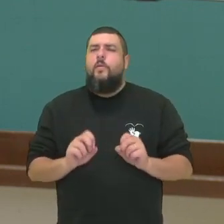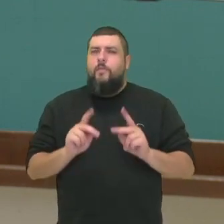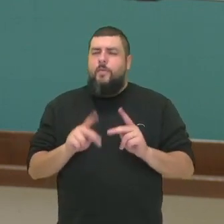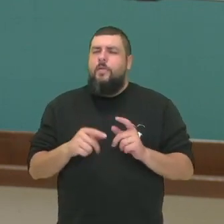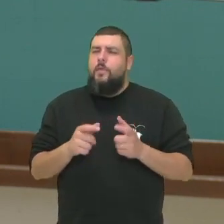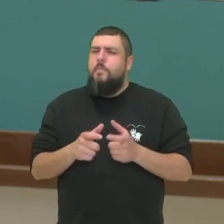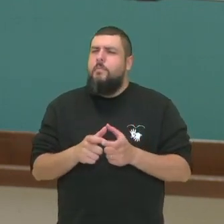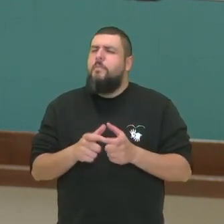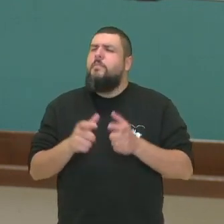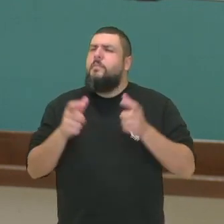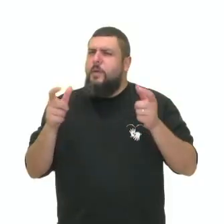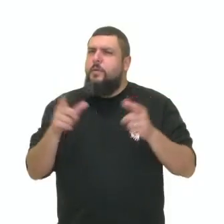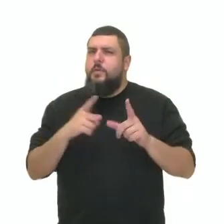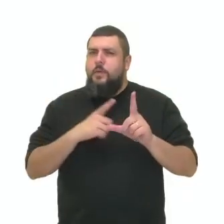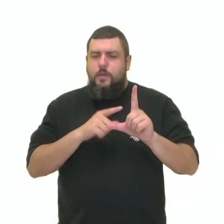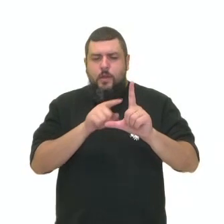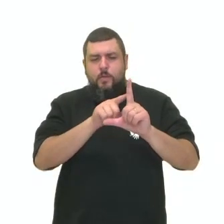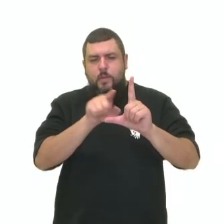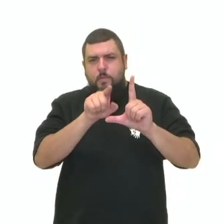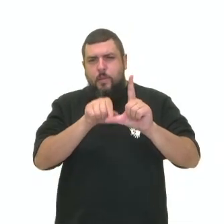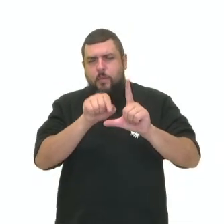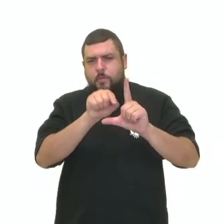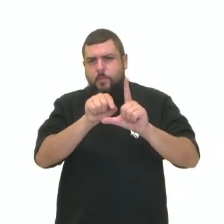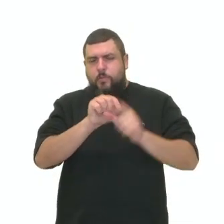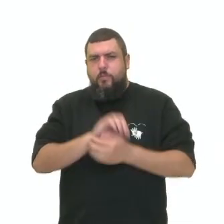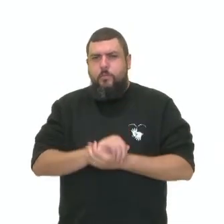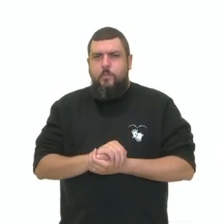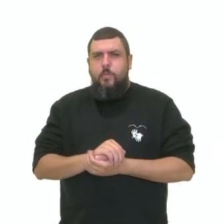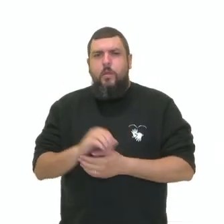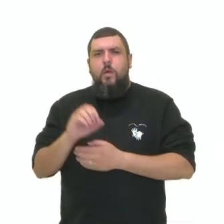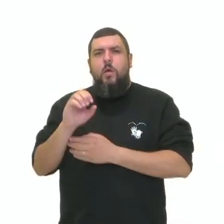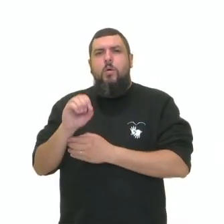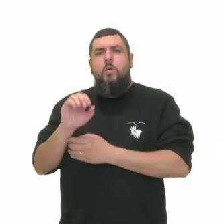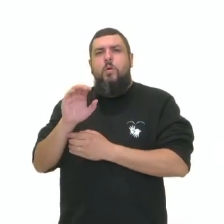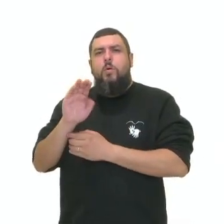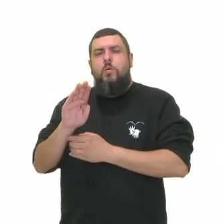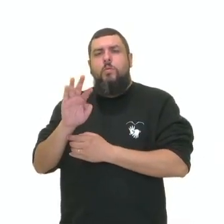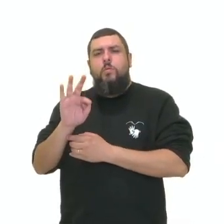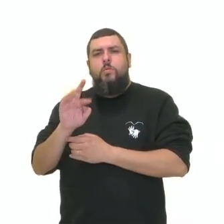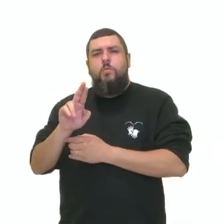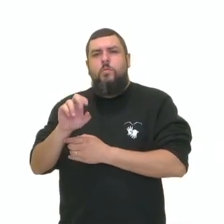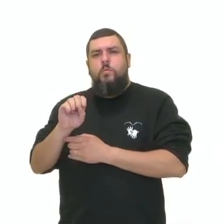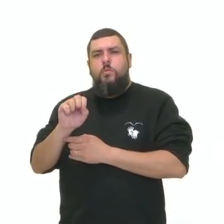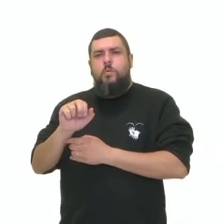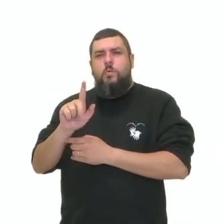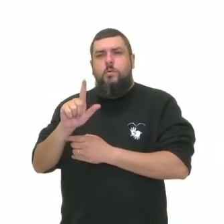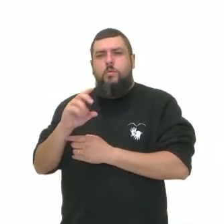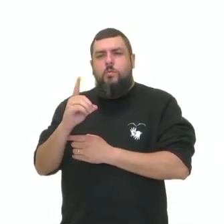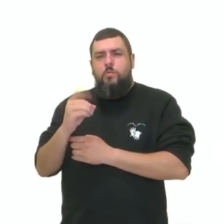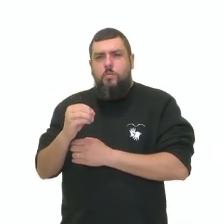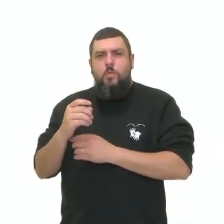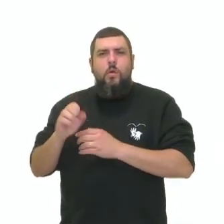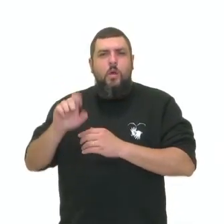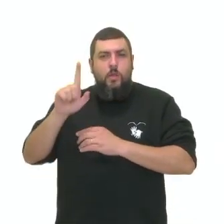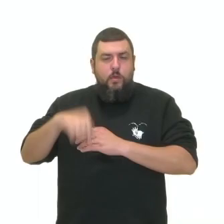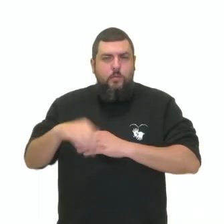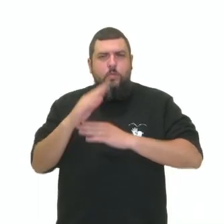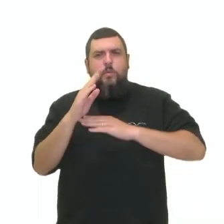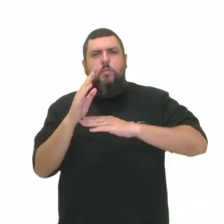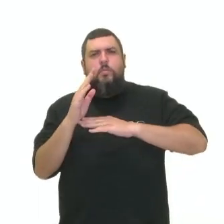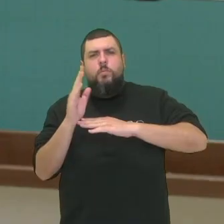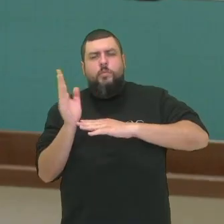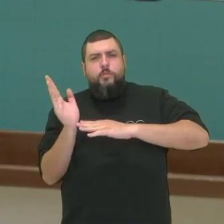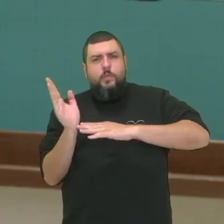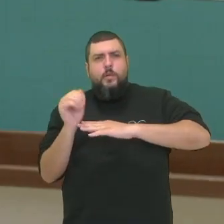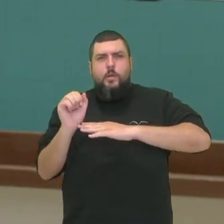vem indicado dessa forma. O triângulo obtusângulo já acontece quando a gente tem um ângulo dentro desse triângulo maior do que 90